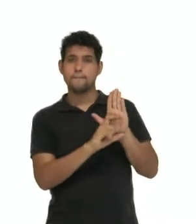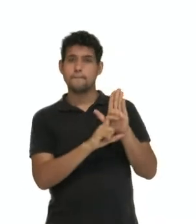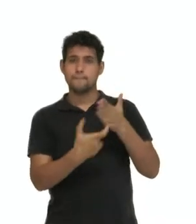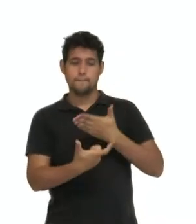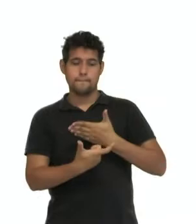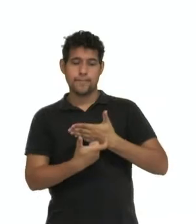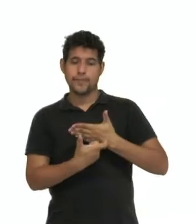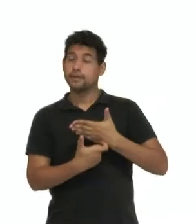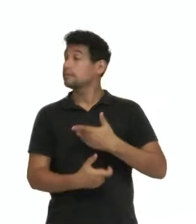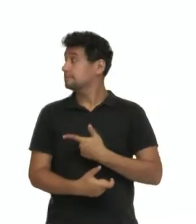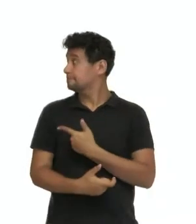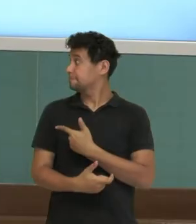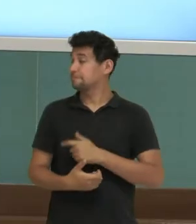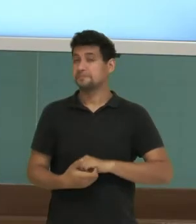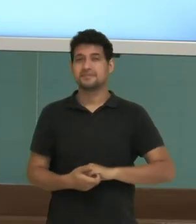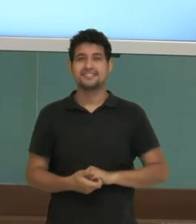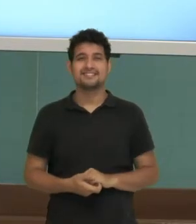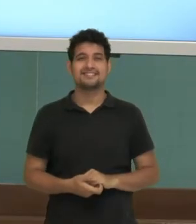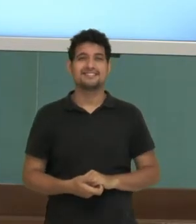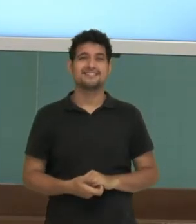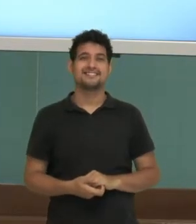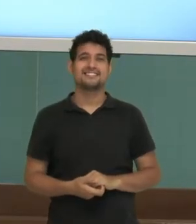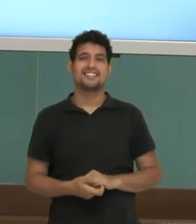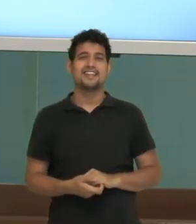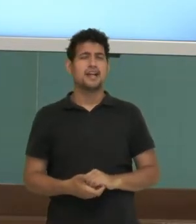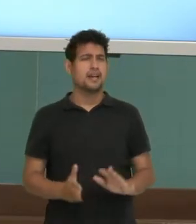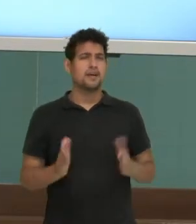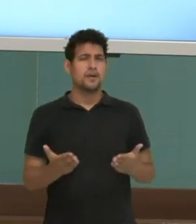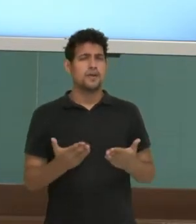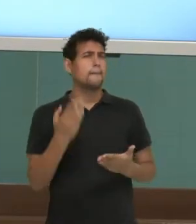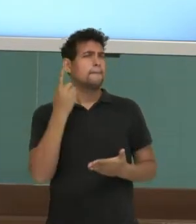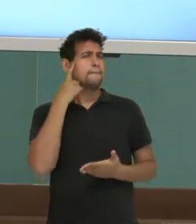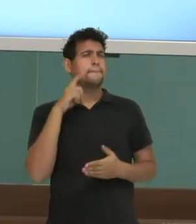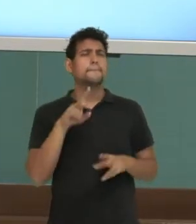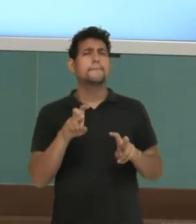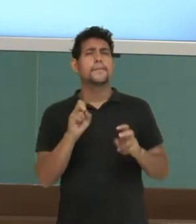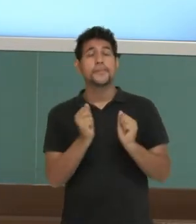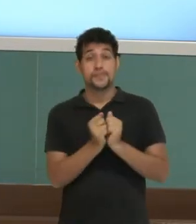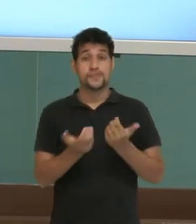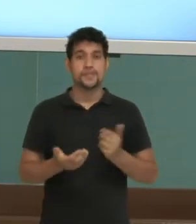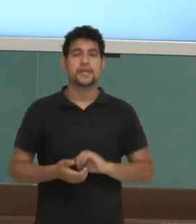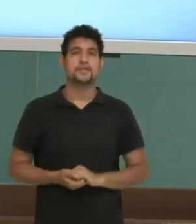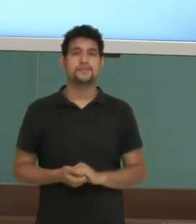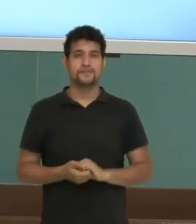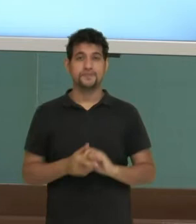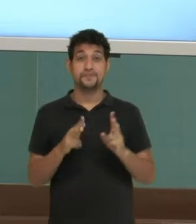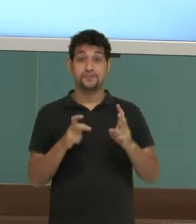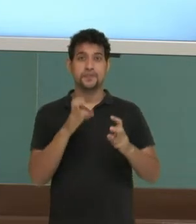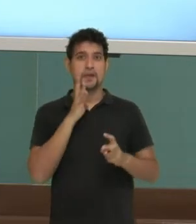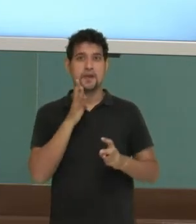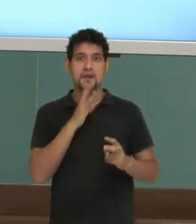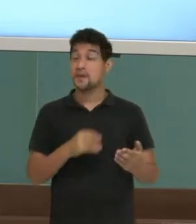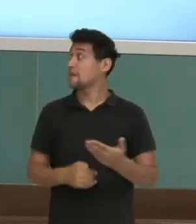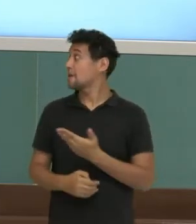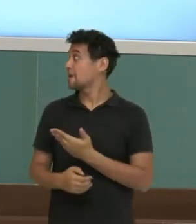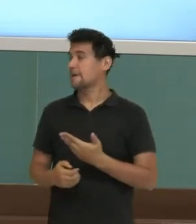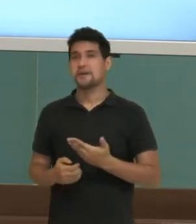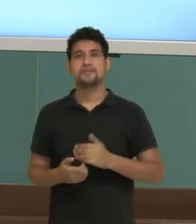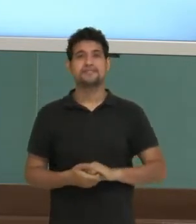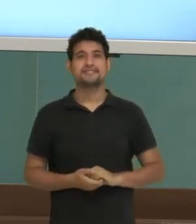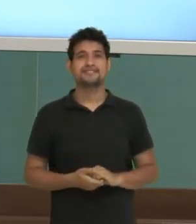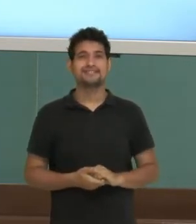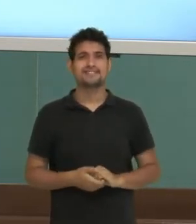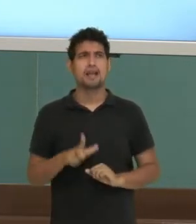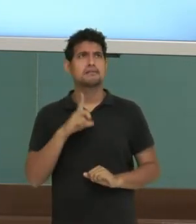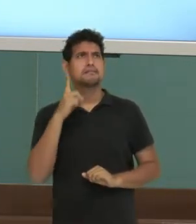QR Code que está na sua tela. E agora vamos pensar um pouquinho juntos? Olha que legal essa coisa,